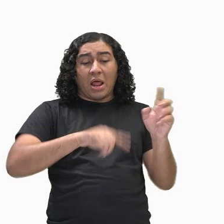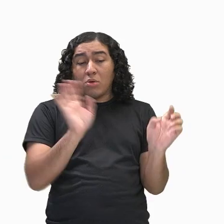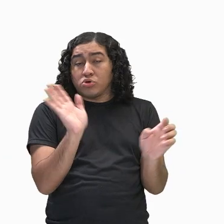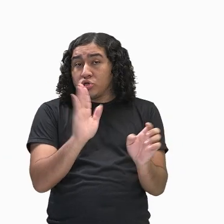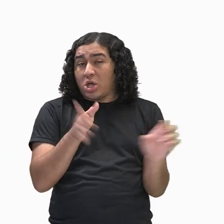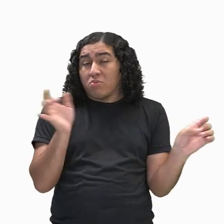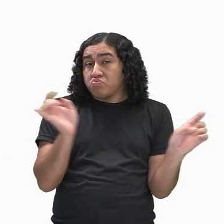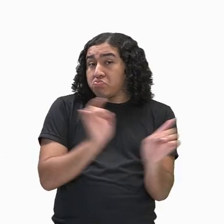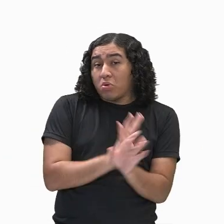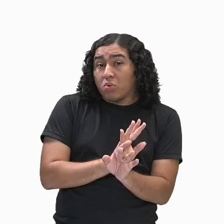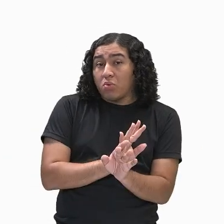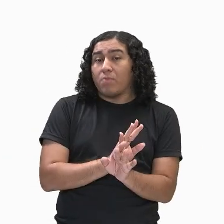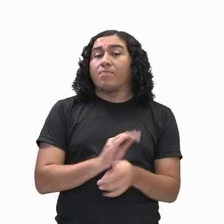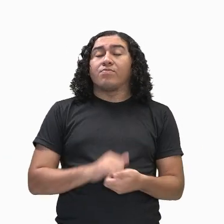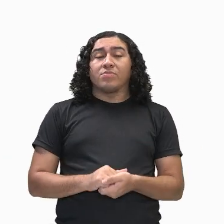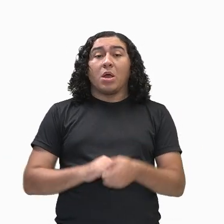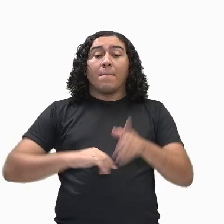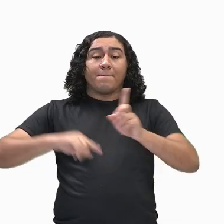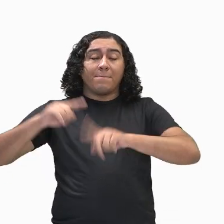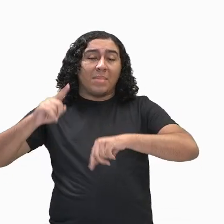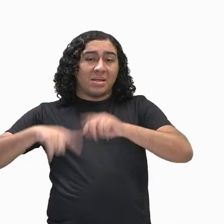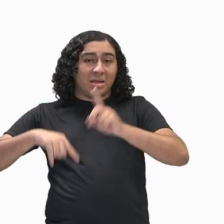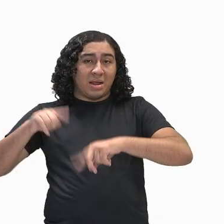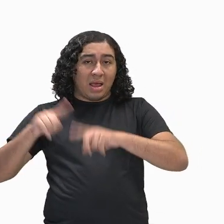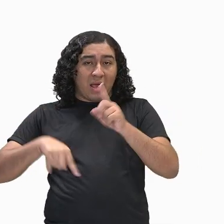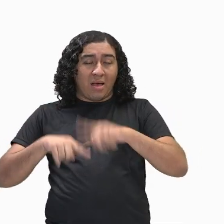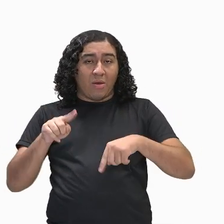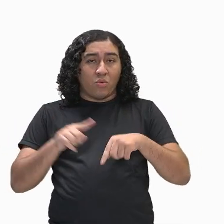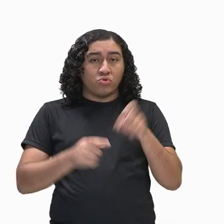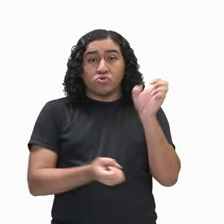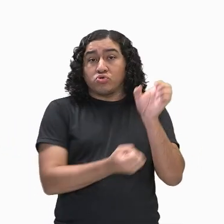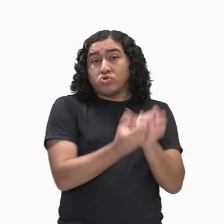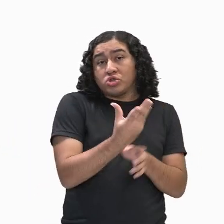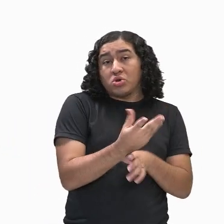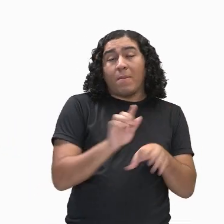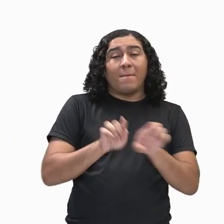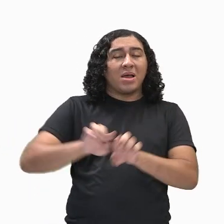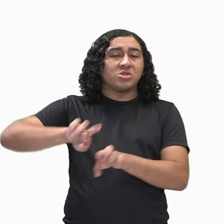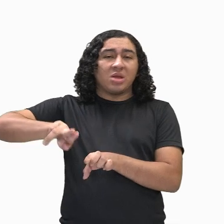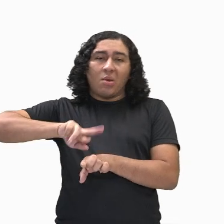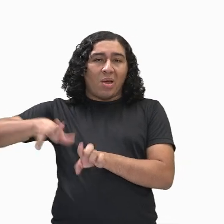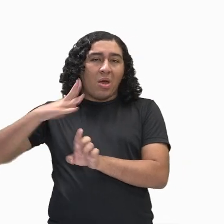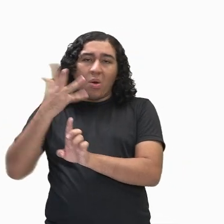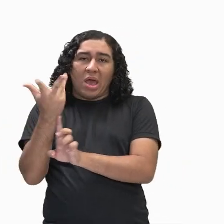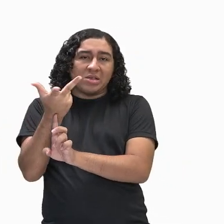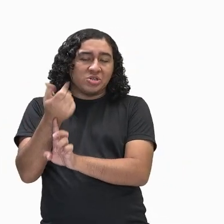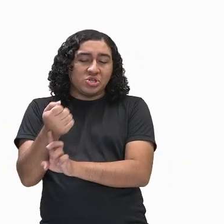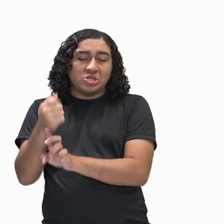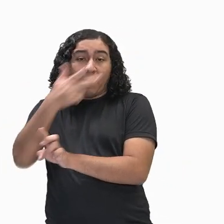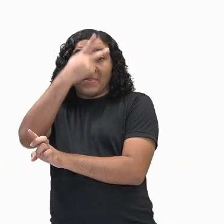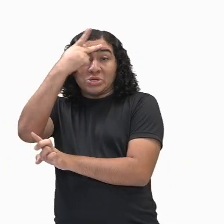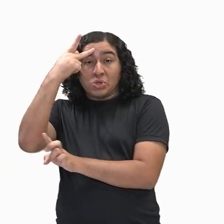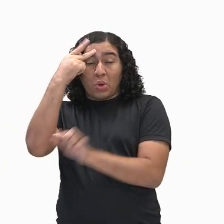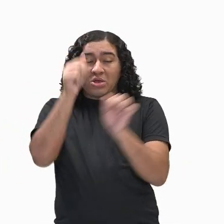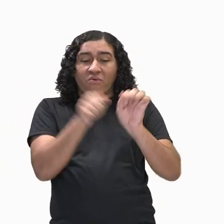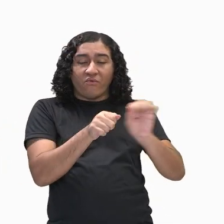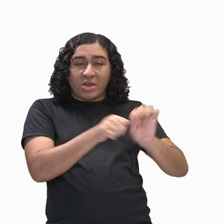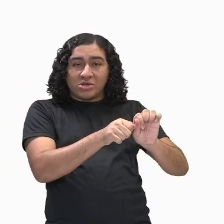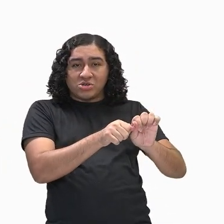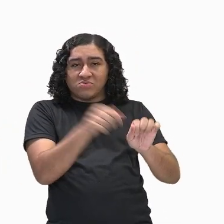artista não produziu da base, não é uma obra em que ele criou do nada ali, ele